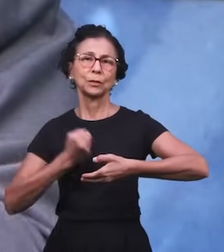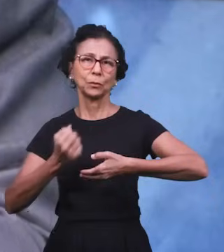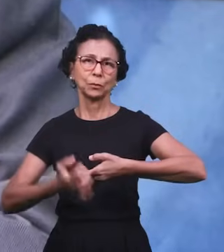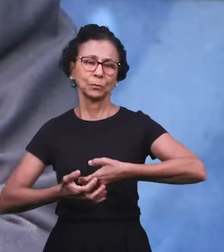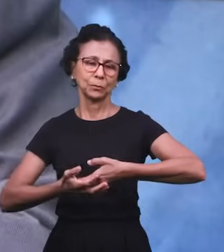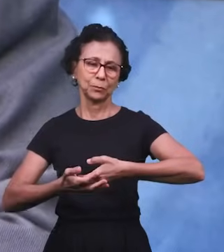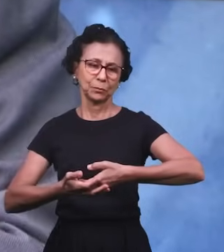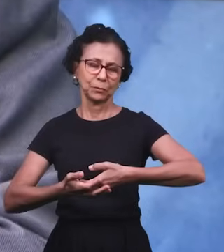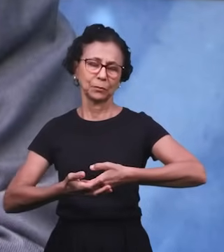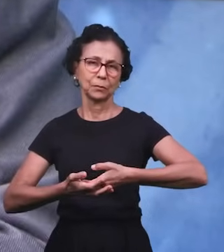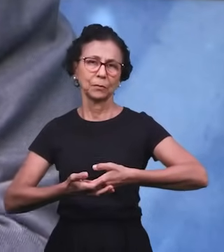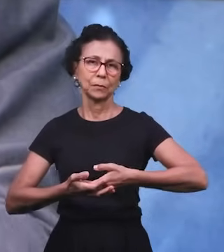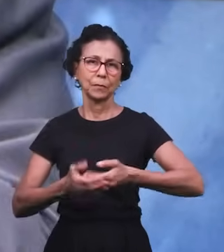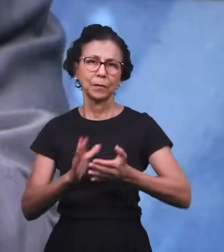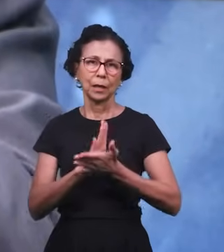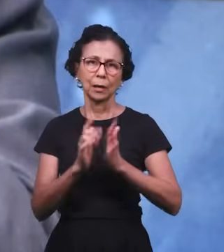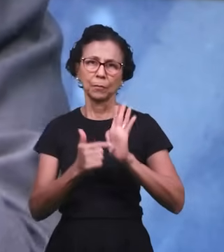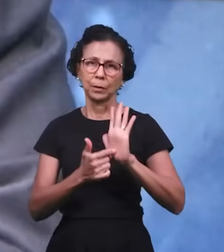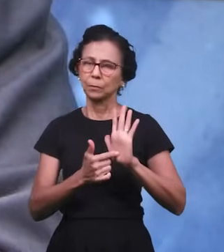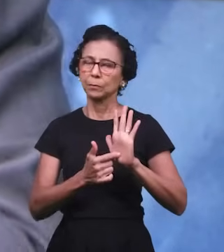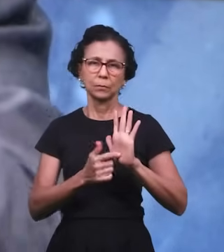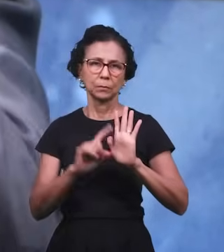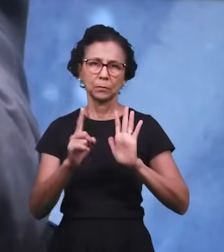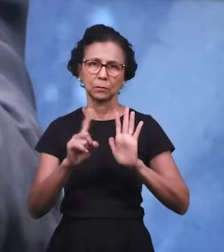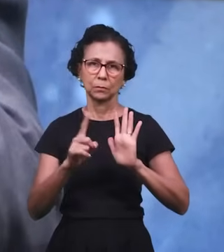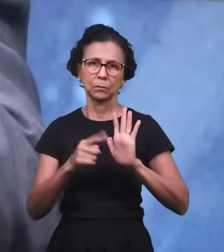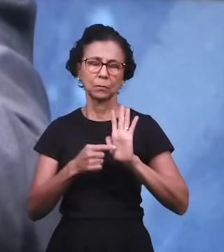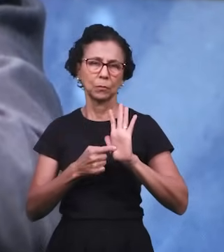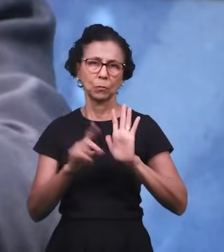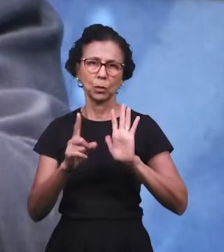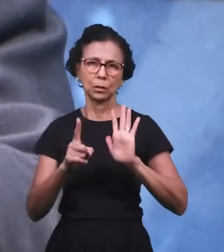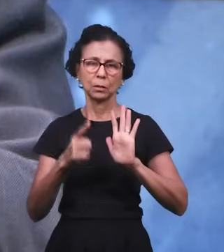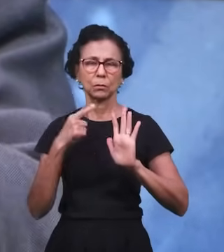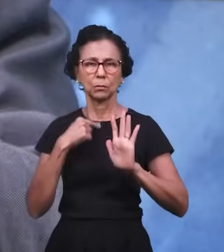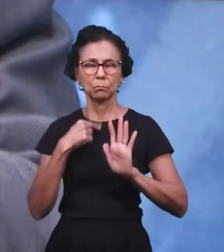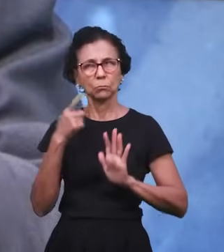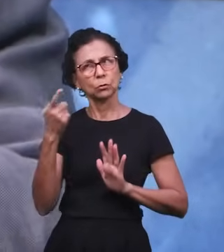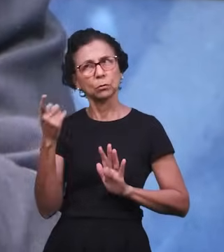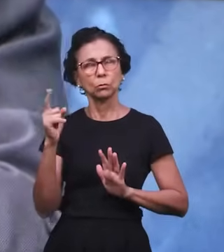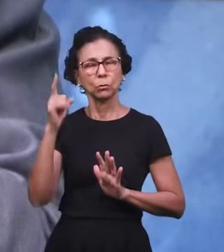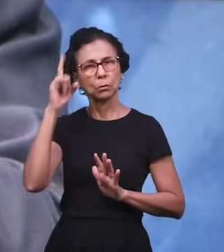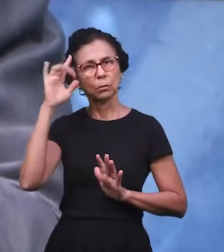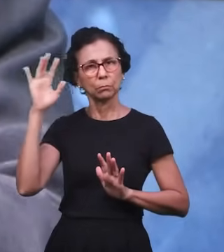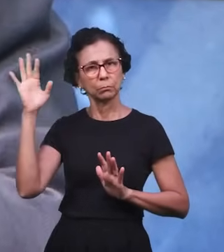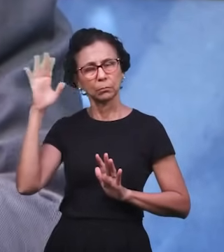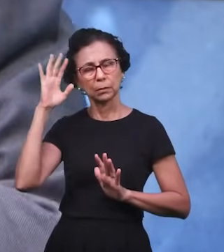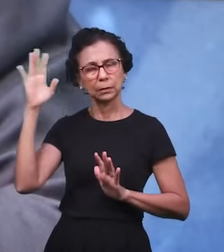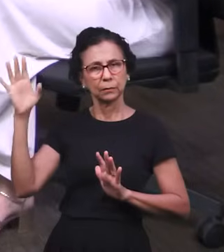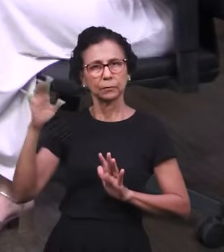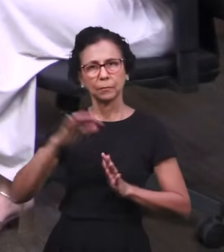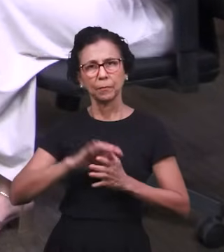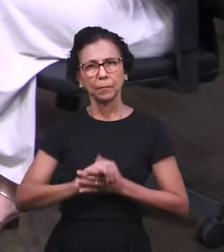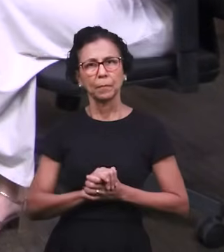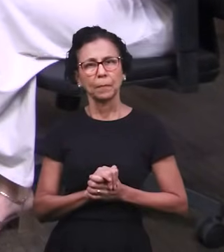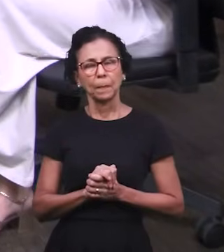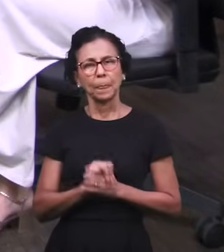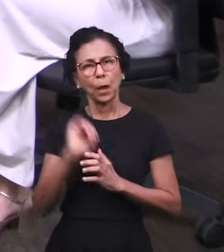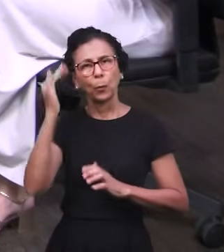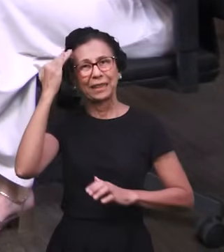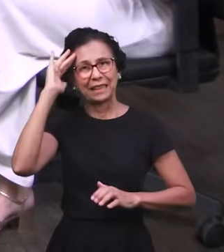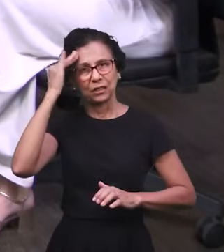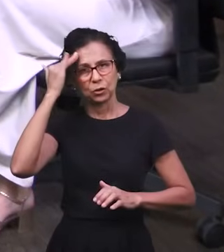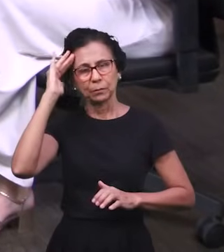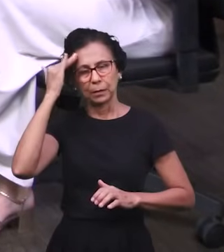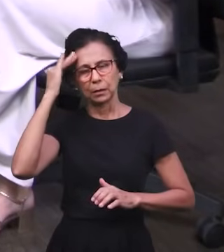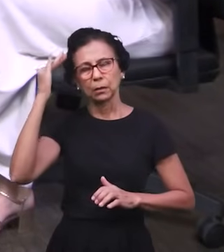narrativas, ou pela narrativa da Bíblia, naquilo que a palavra de Deus nos traz como informação, nós vemos que de todos aqueles que estavam